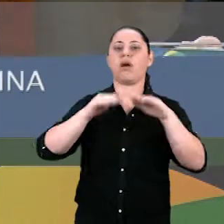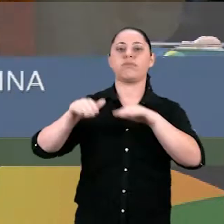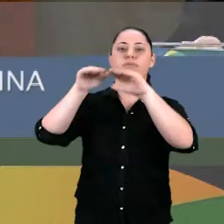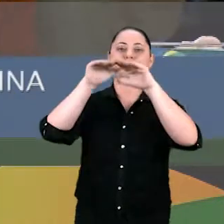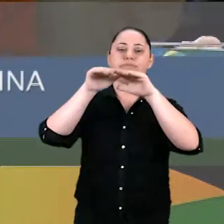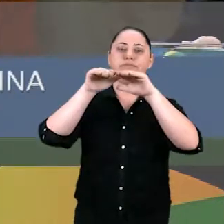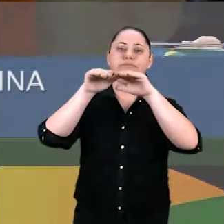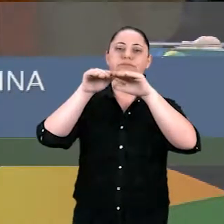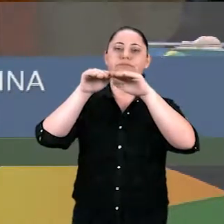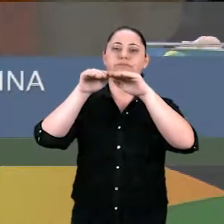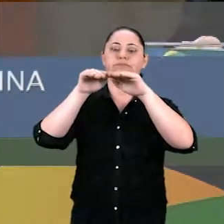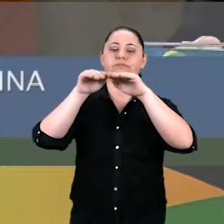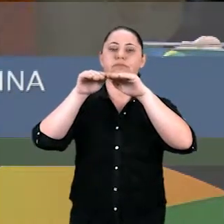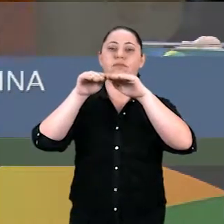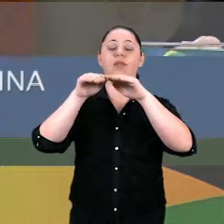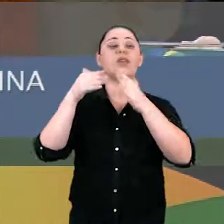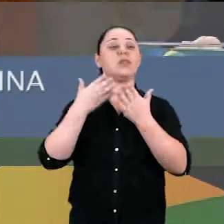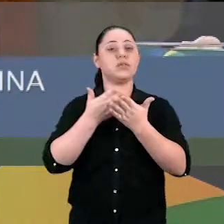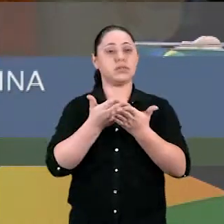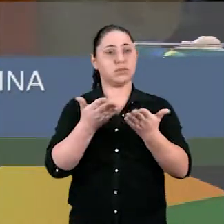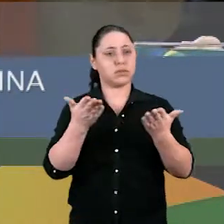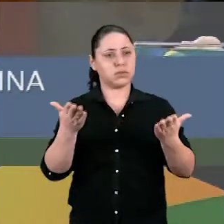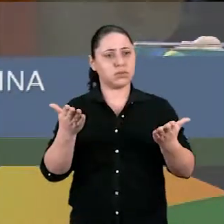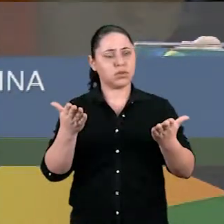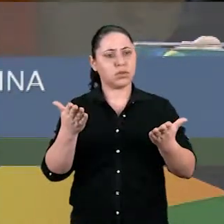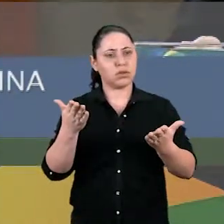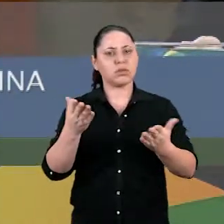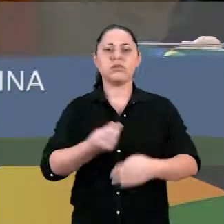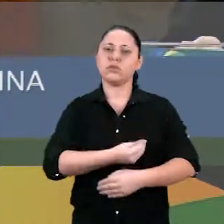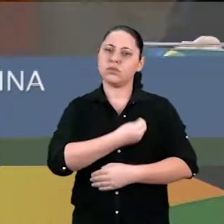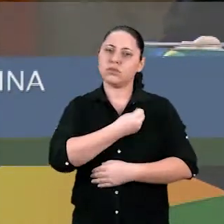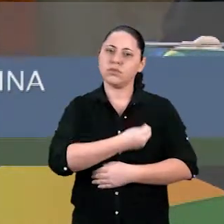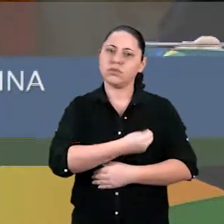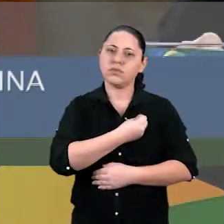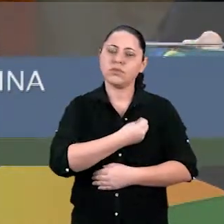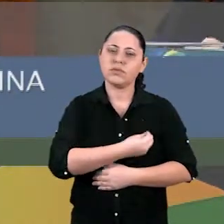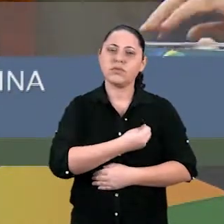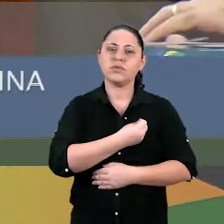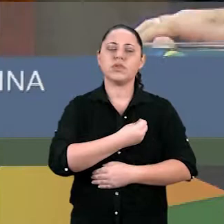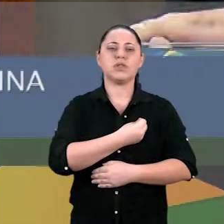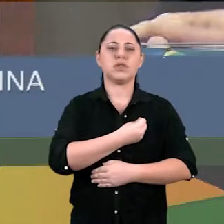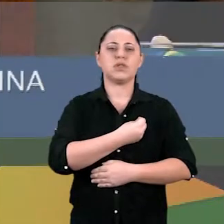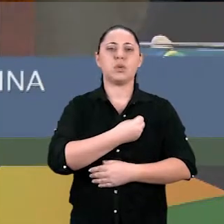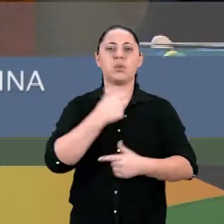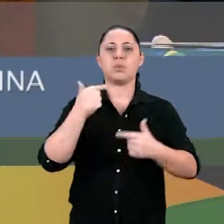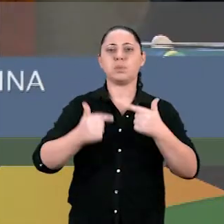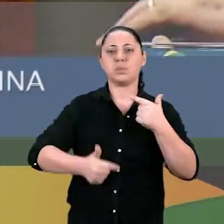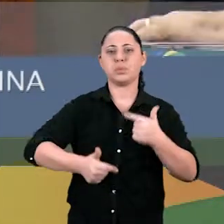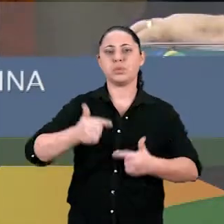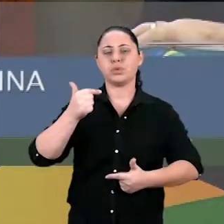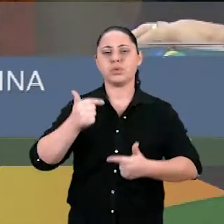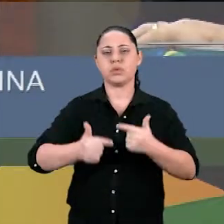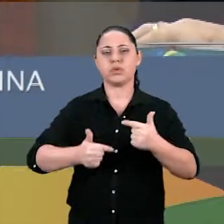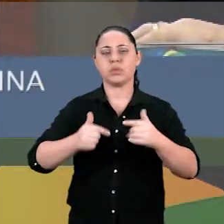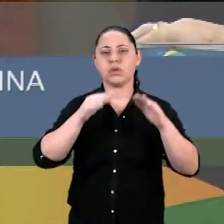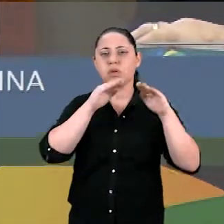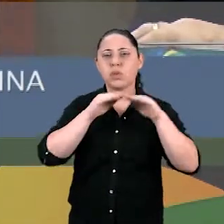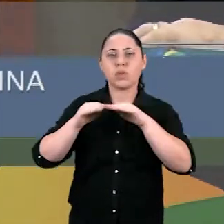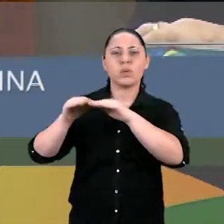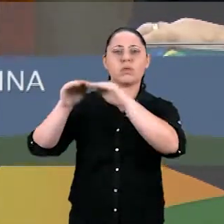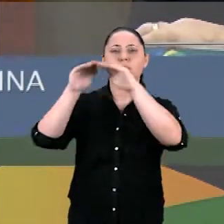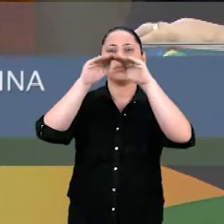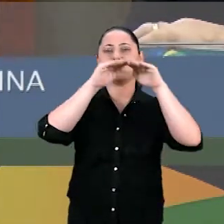para a democracia. Ou seja, nós estamos vivendo um ambiente político de